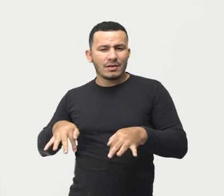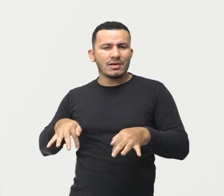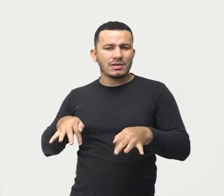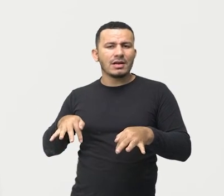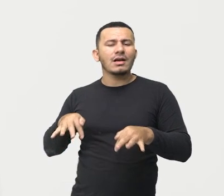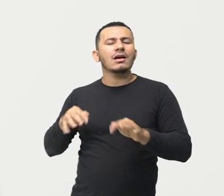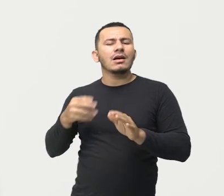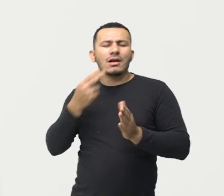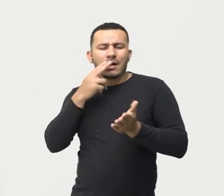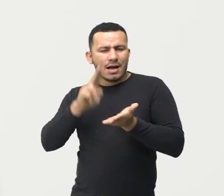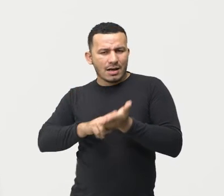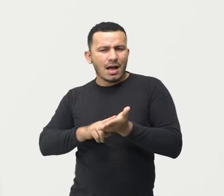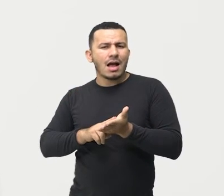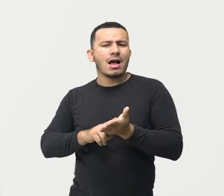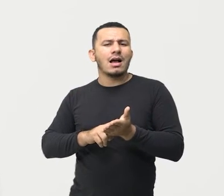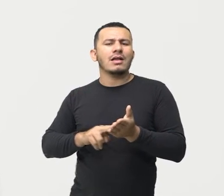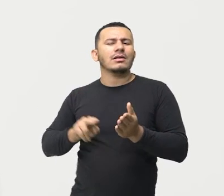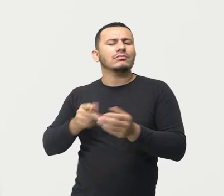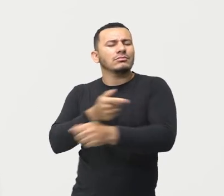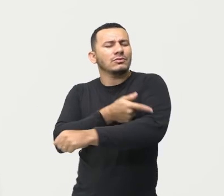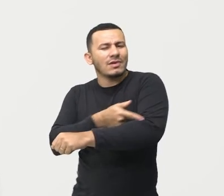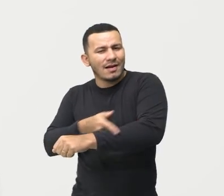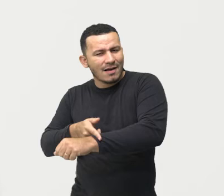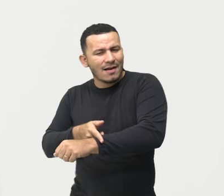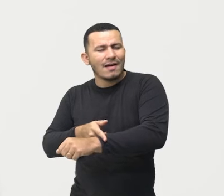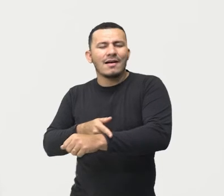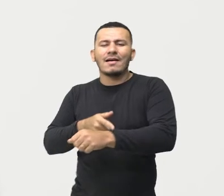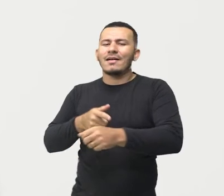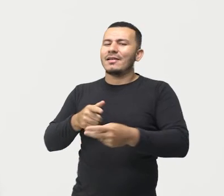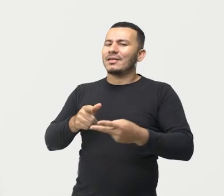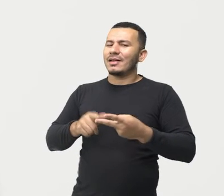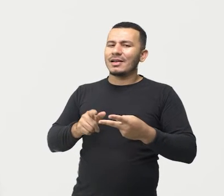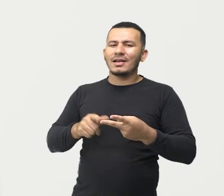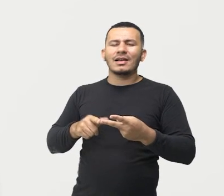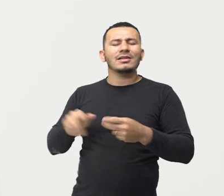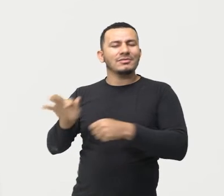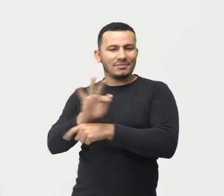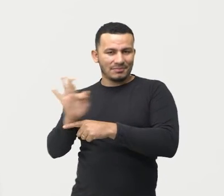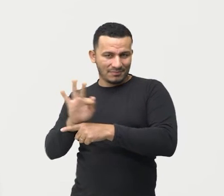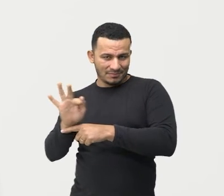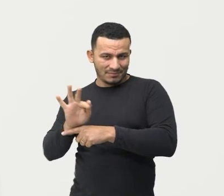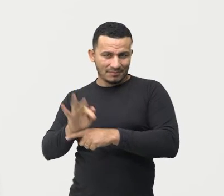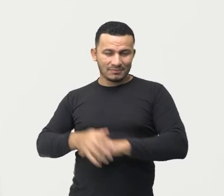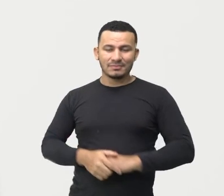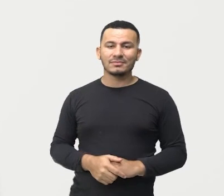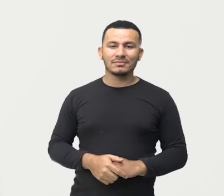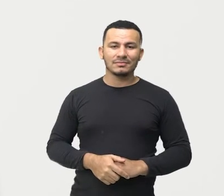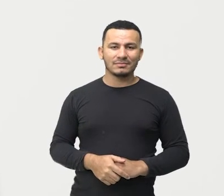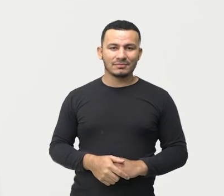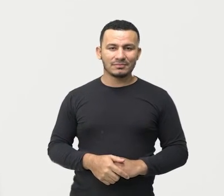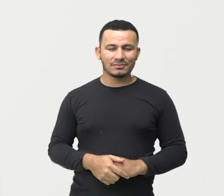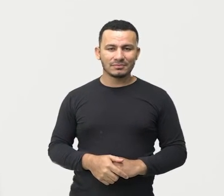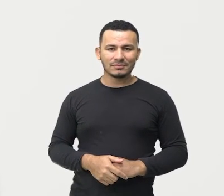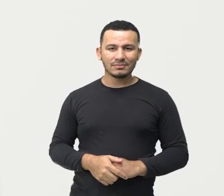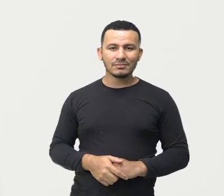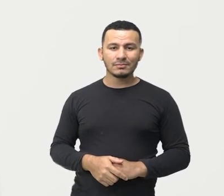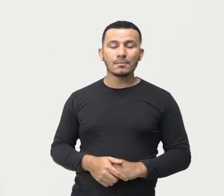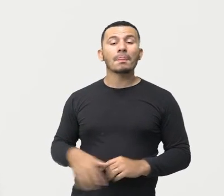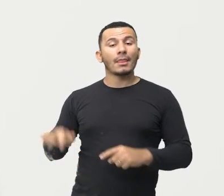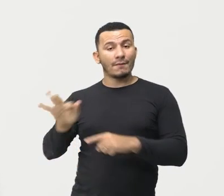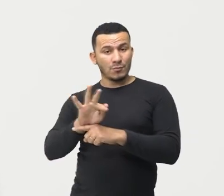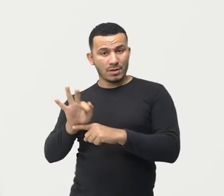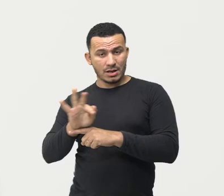cortês, ou seja, sempre de uma maneira muito educada, de uma maneira, né, formal. E, aliás, esse é um